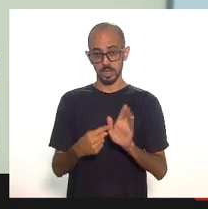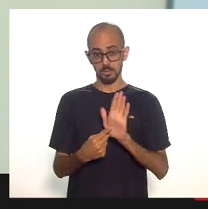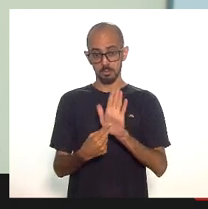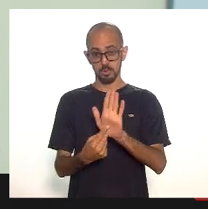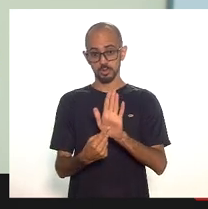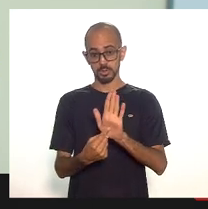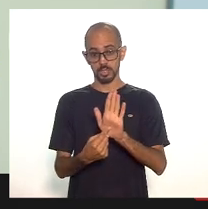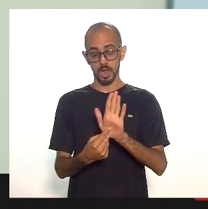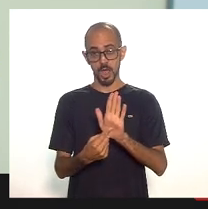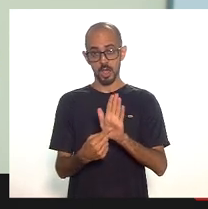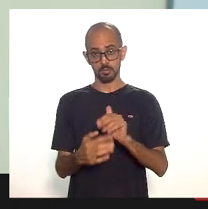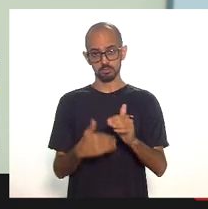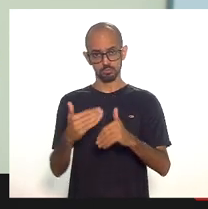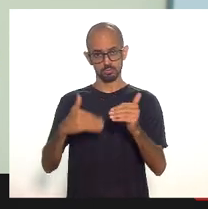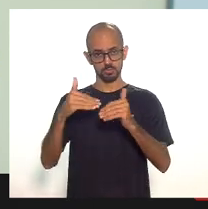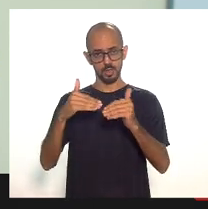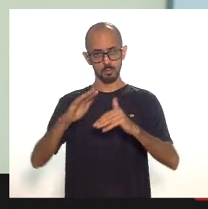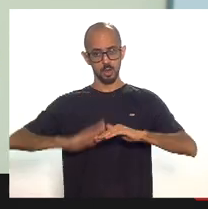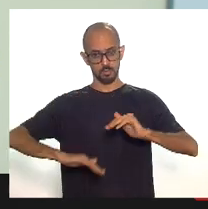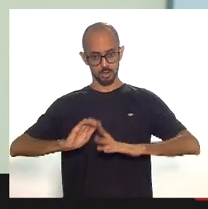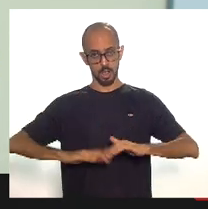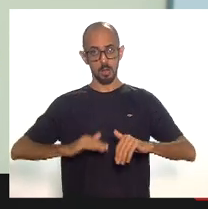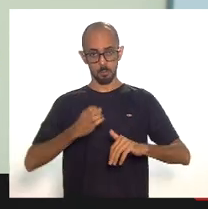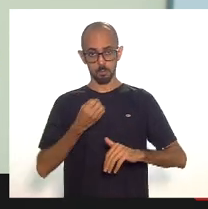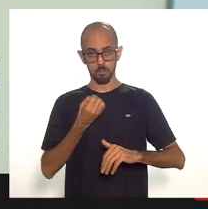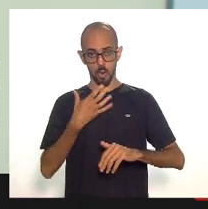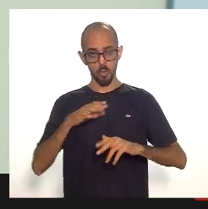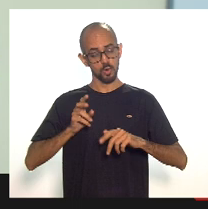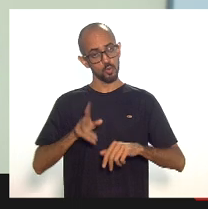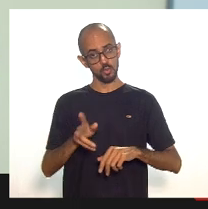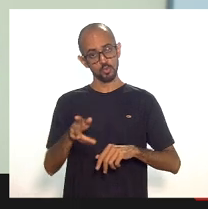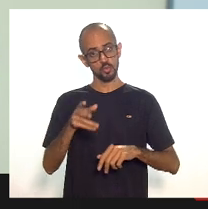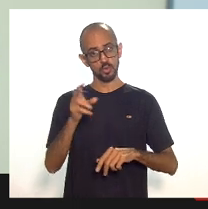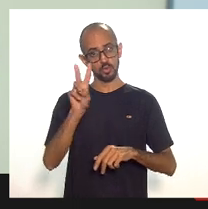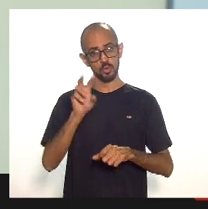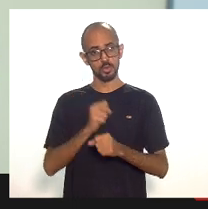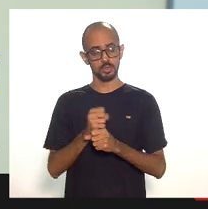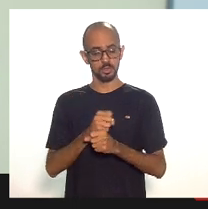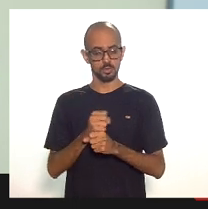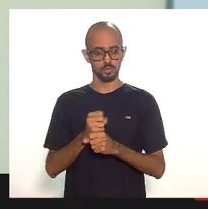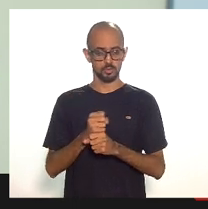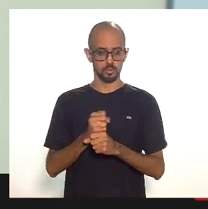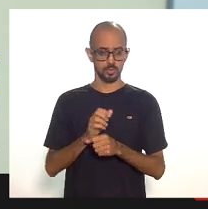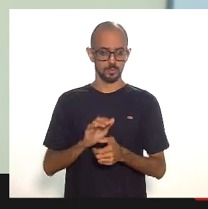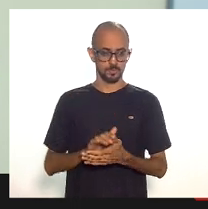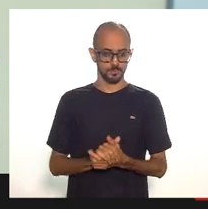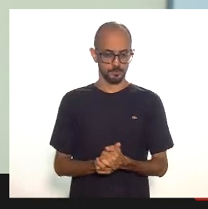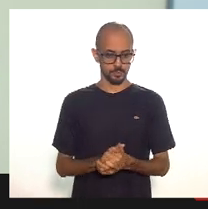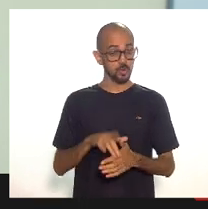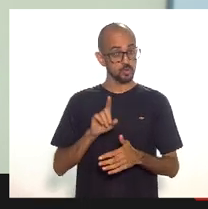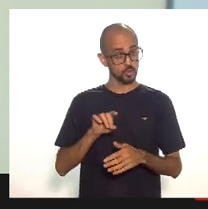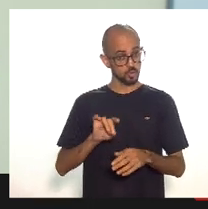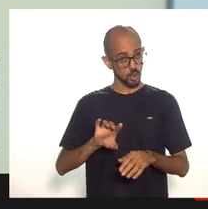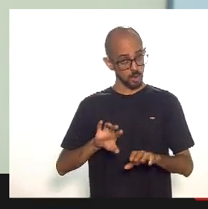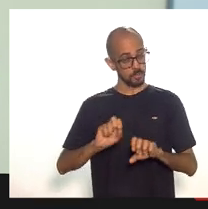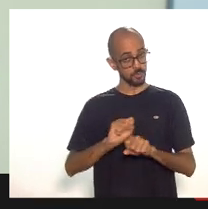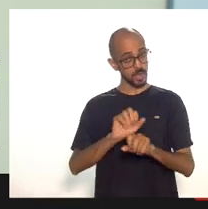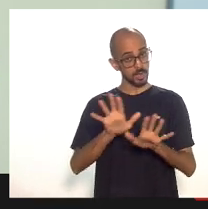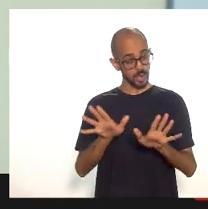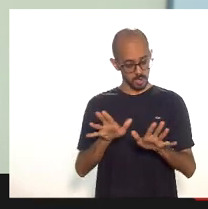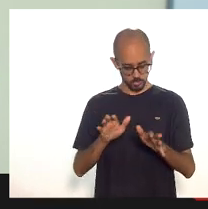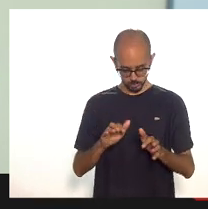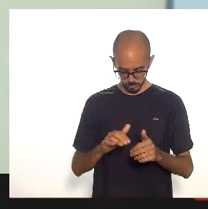bom desempenho, ele continuará até o final dos 2 anos. Então, para ficar claro que essa questão vai